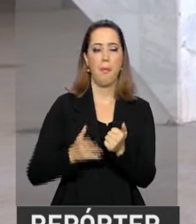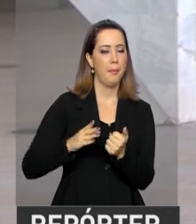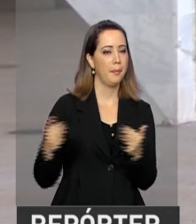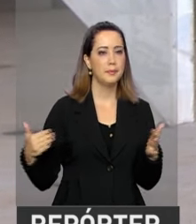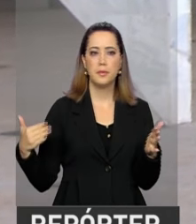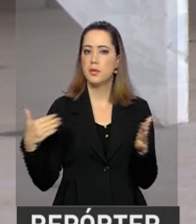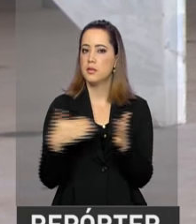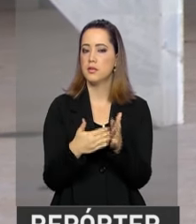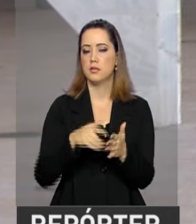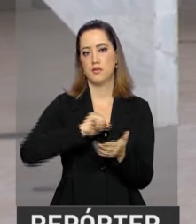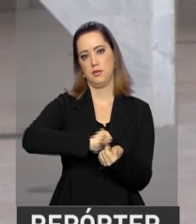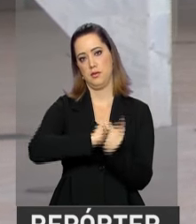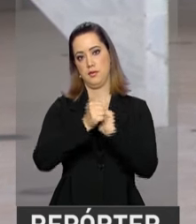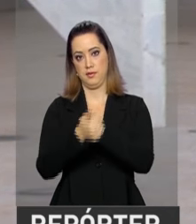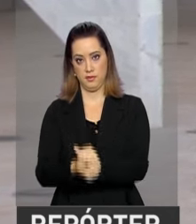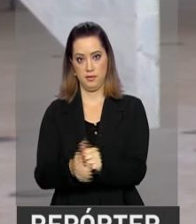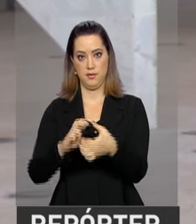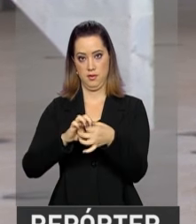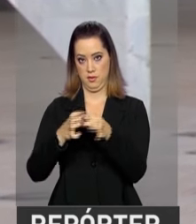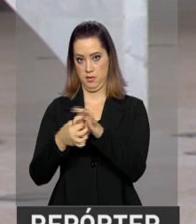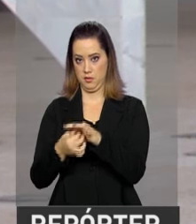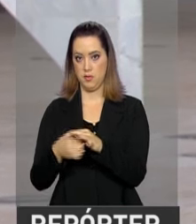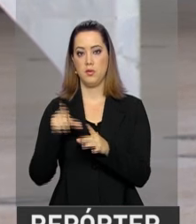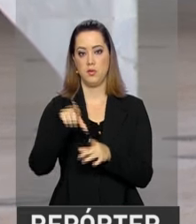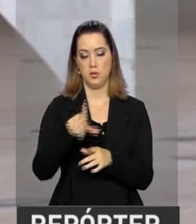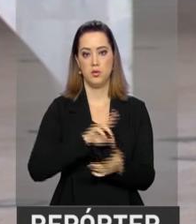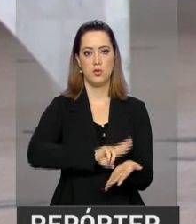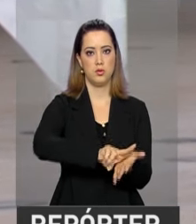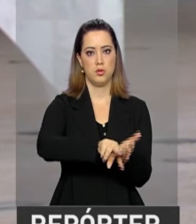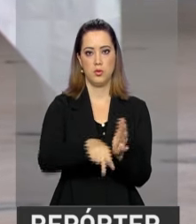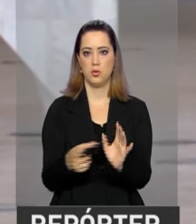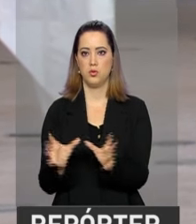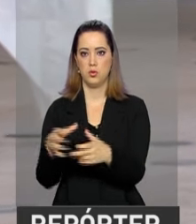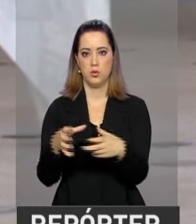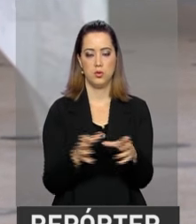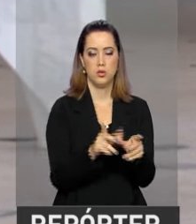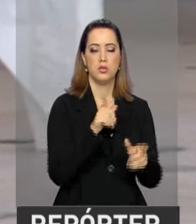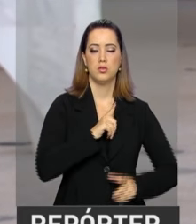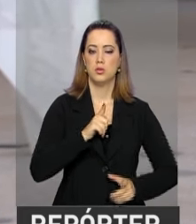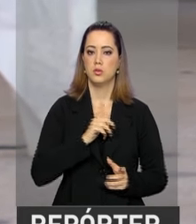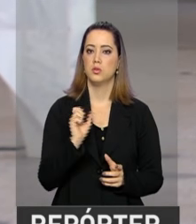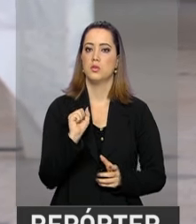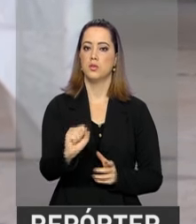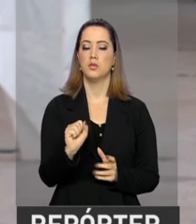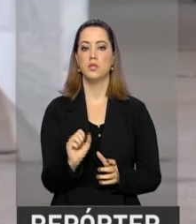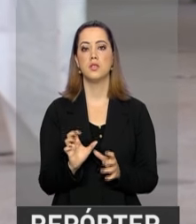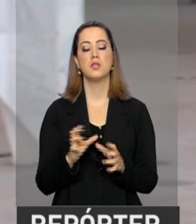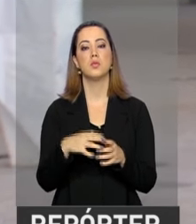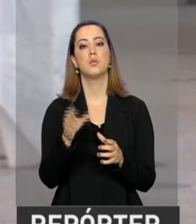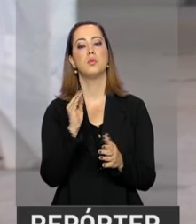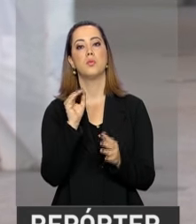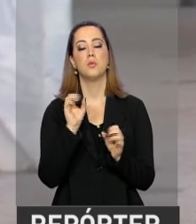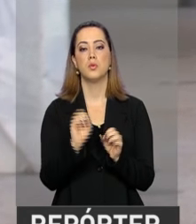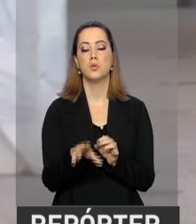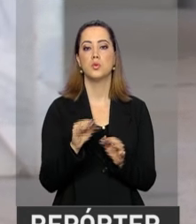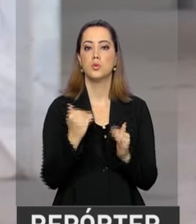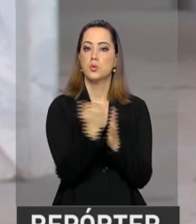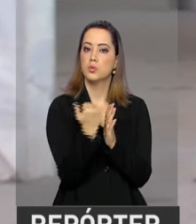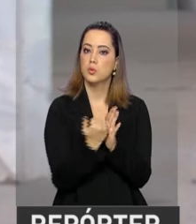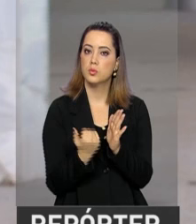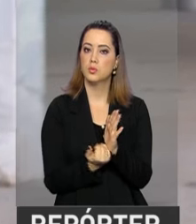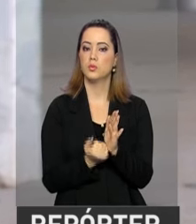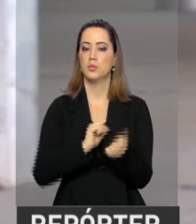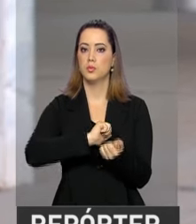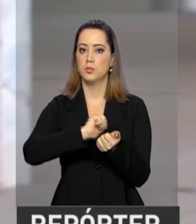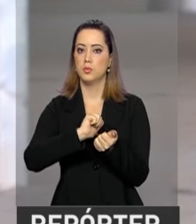do programa Bolsa Atleta, de modalidades que fazem parte dos programas olímpicos e paralímpicos que vão ser